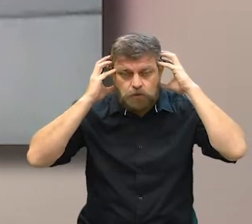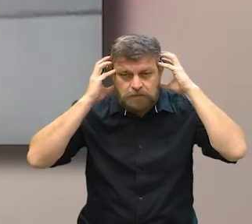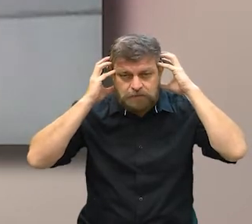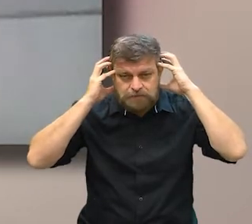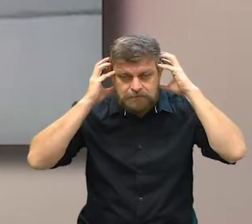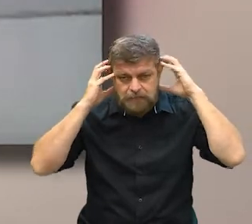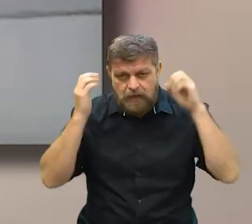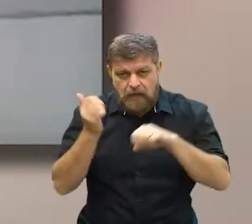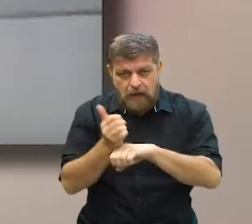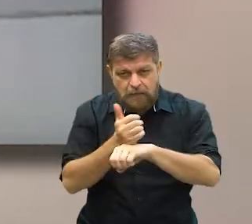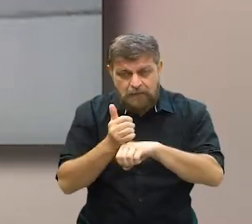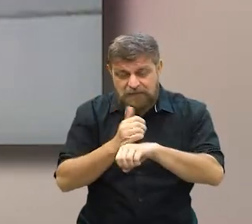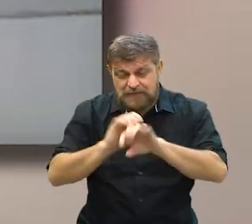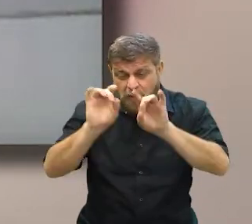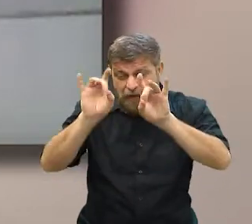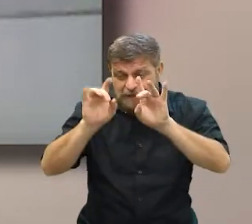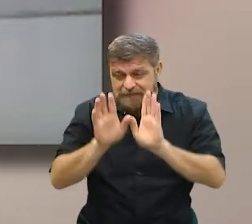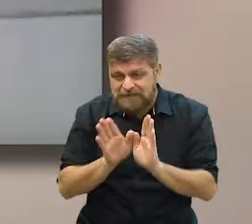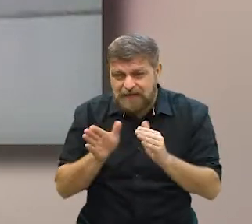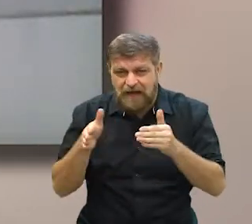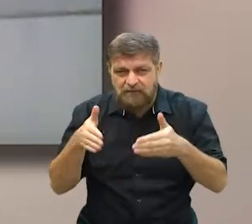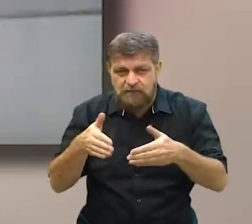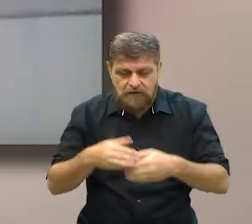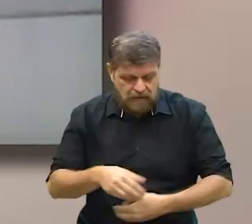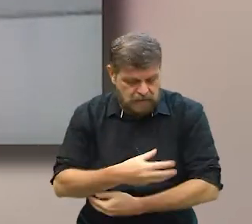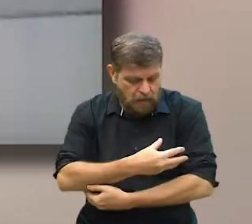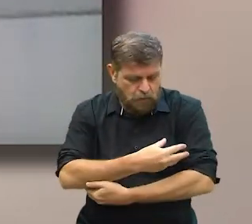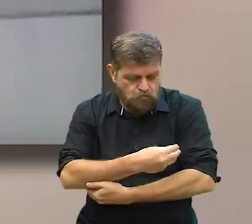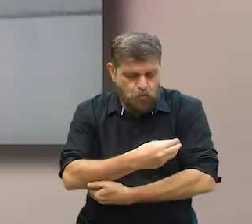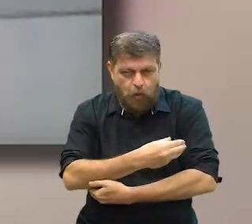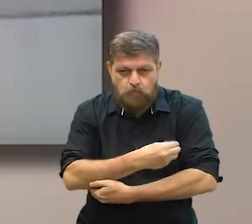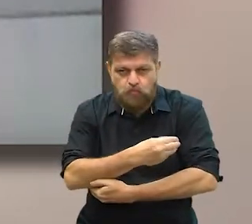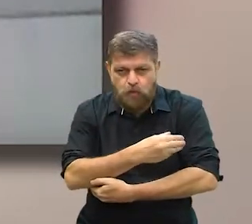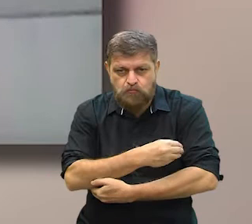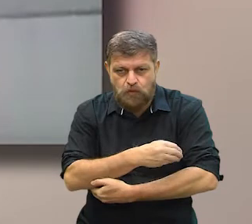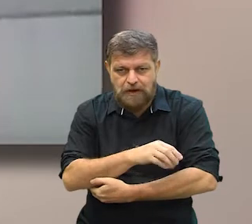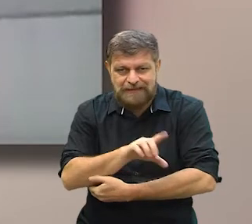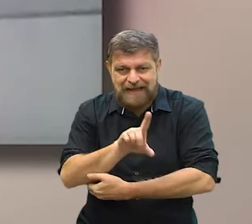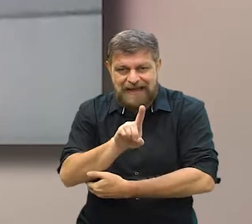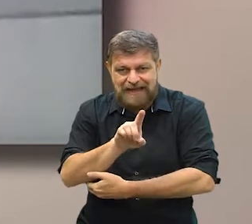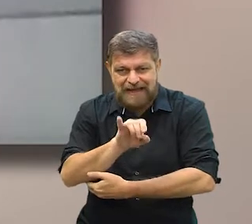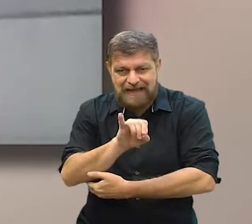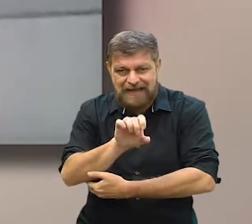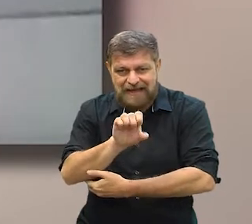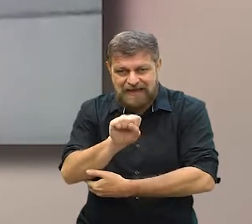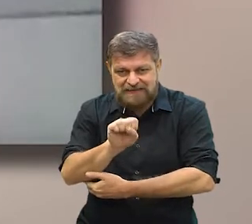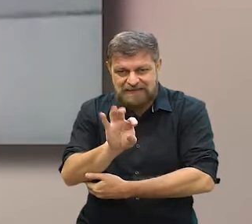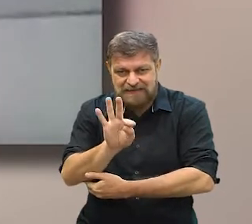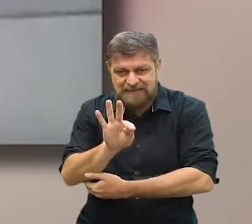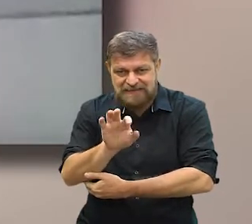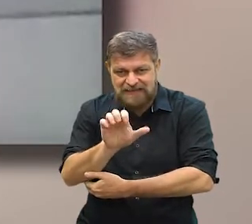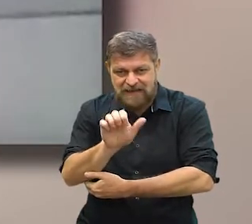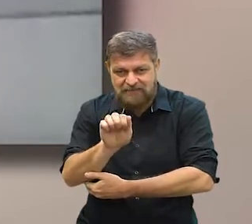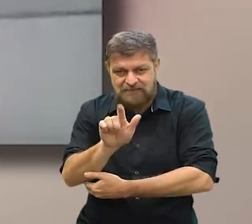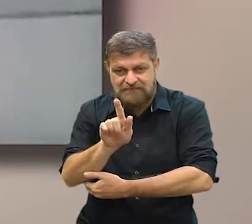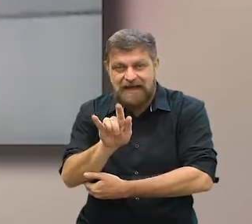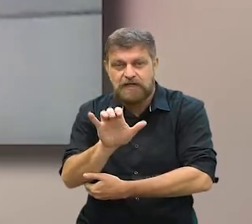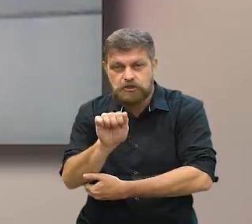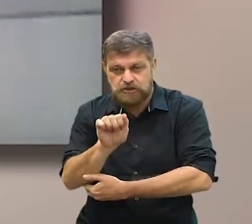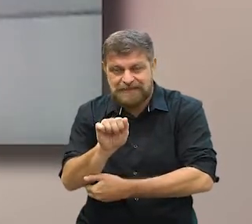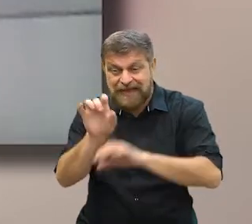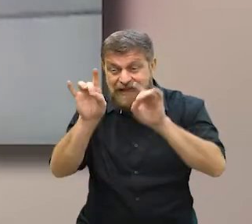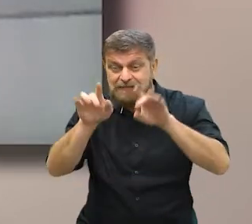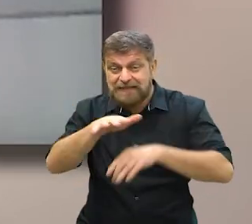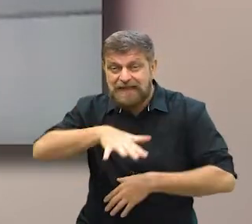são uma fonoaudióloga especializada, né, nessa parte, né, de disfagia oral,